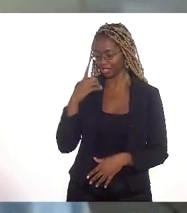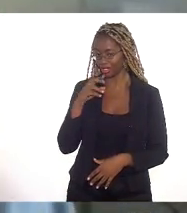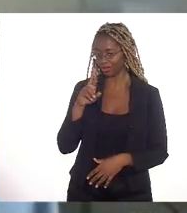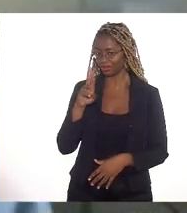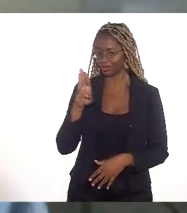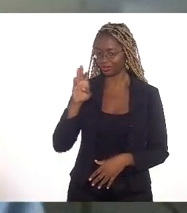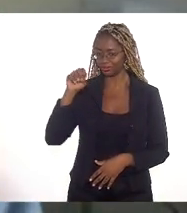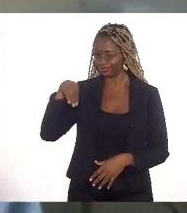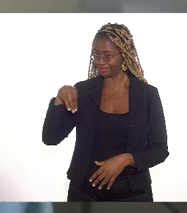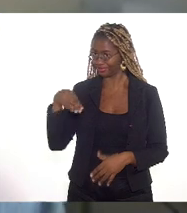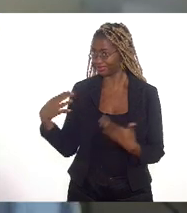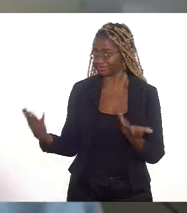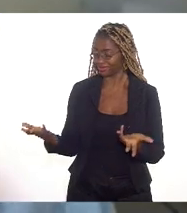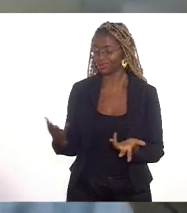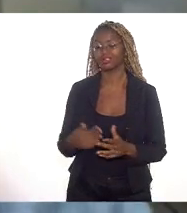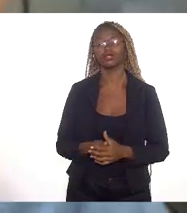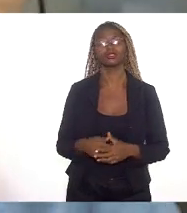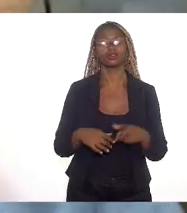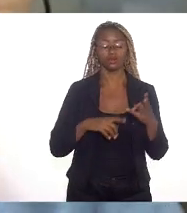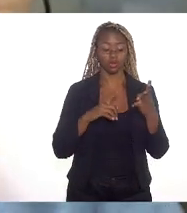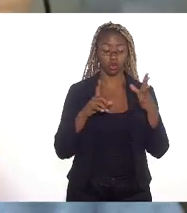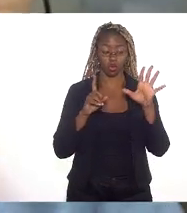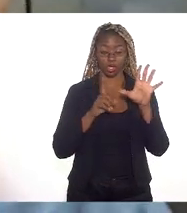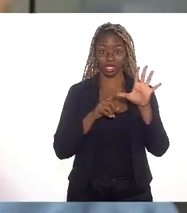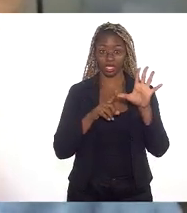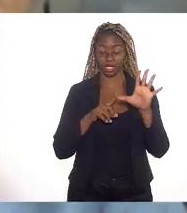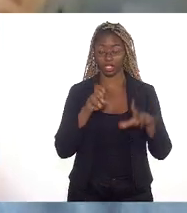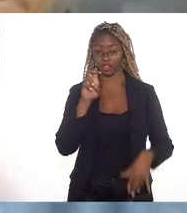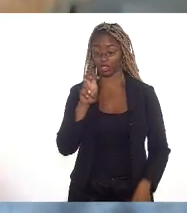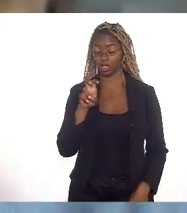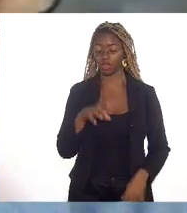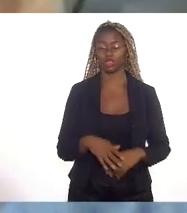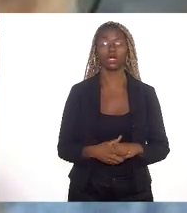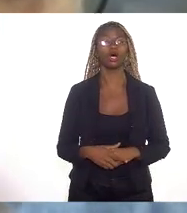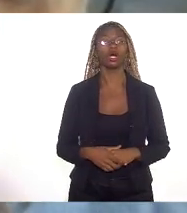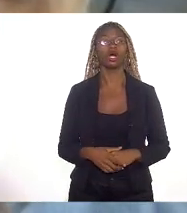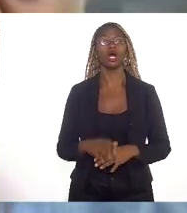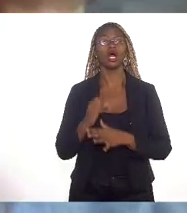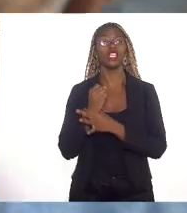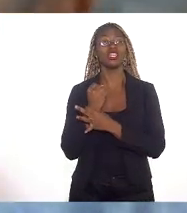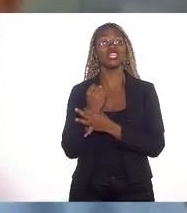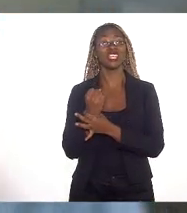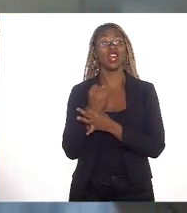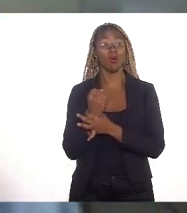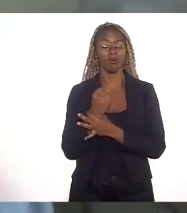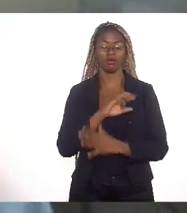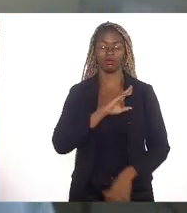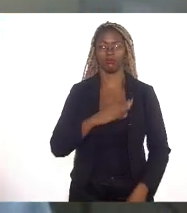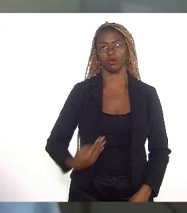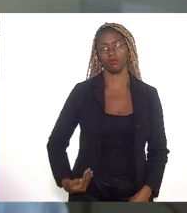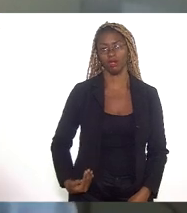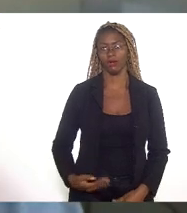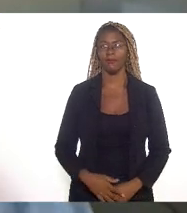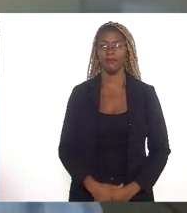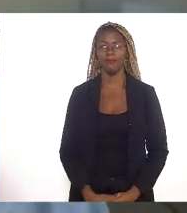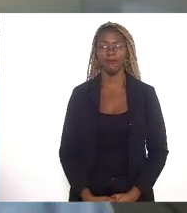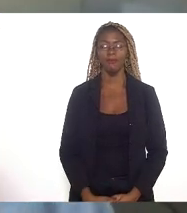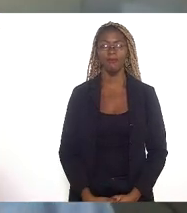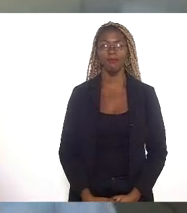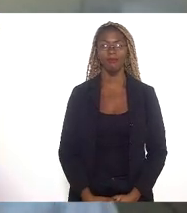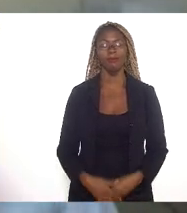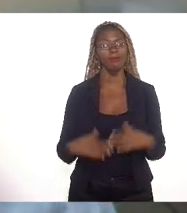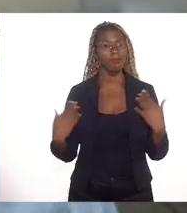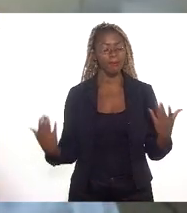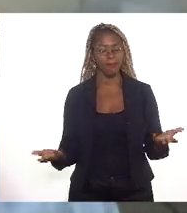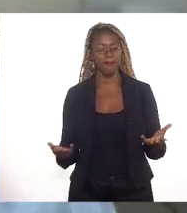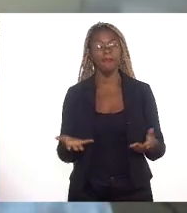E, finalmente, o quinto eixo é segurança pública. O quinto eixo é segurança pública. Aí eu